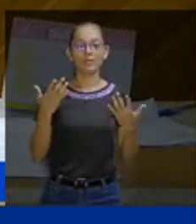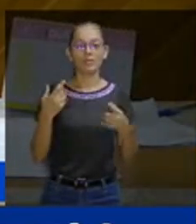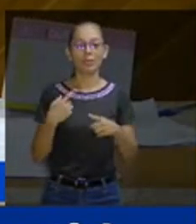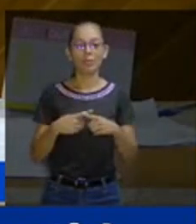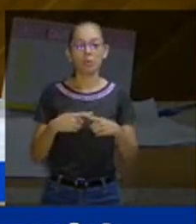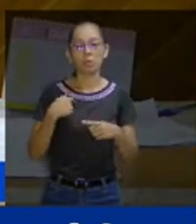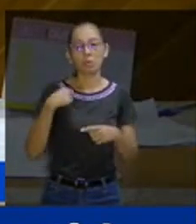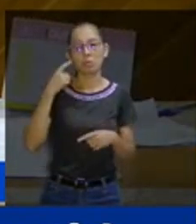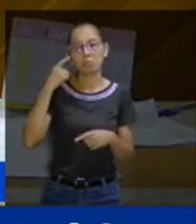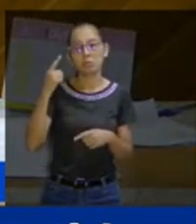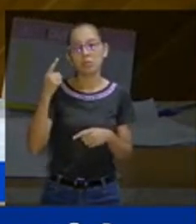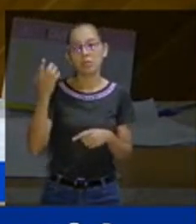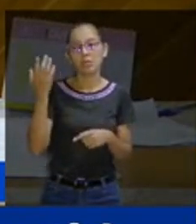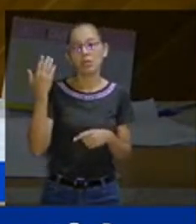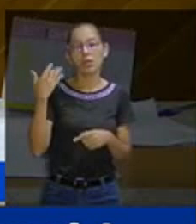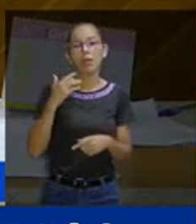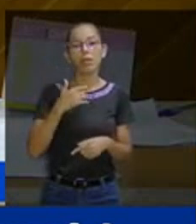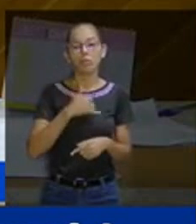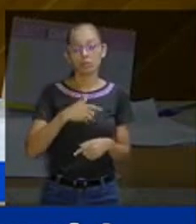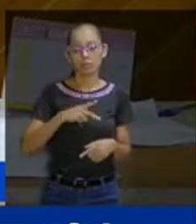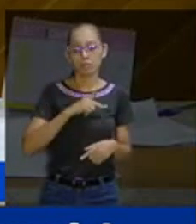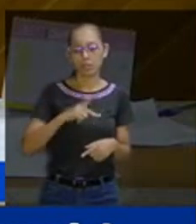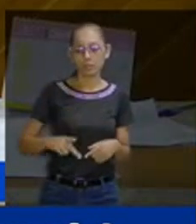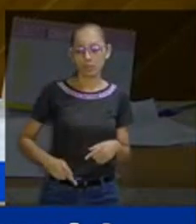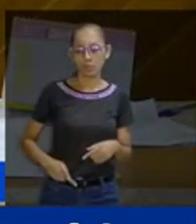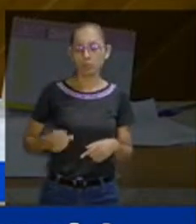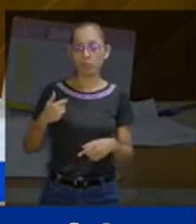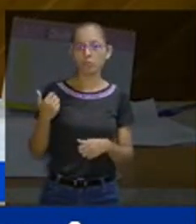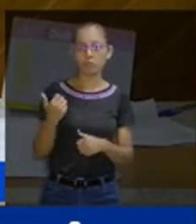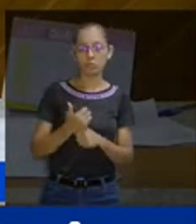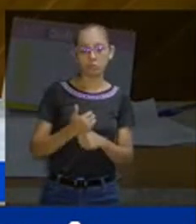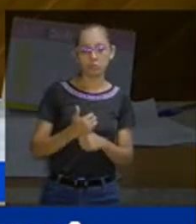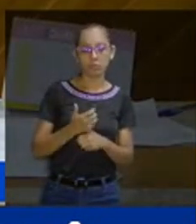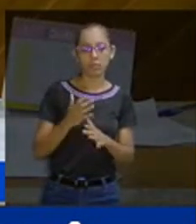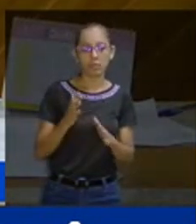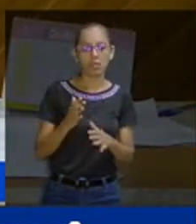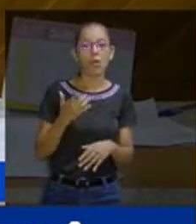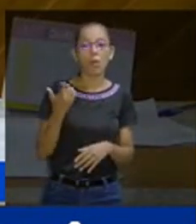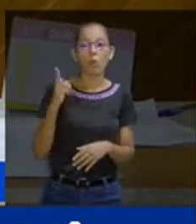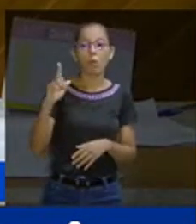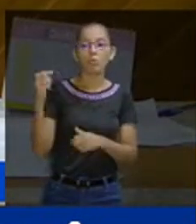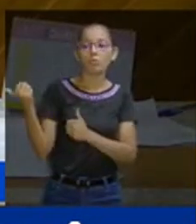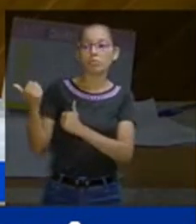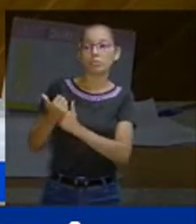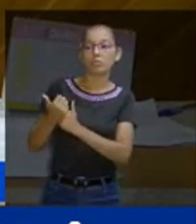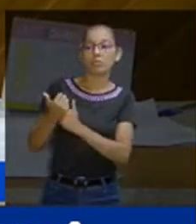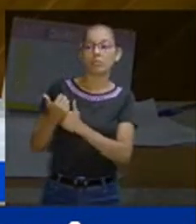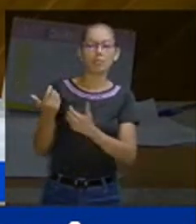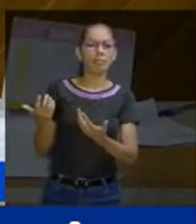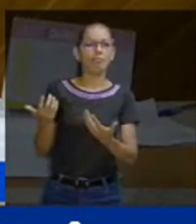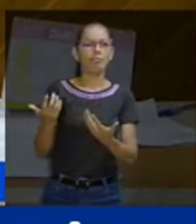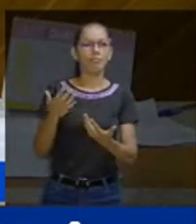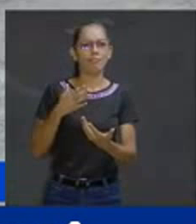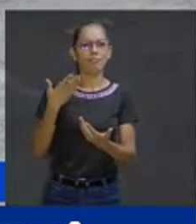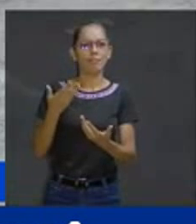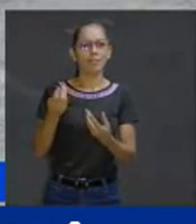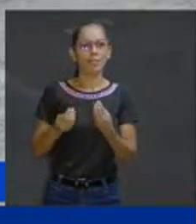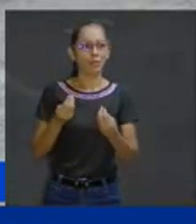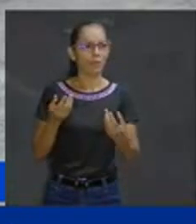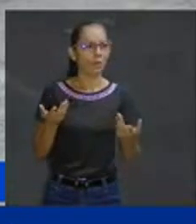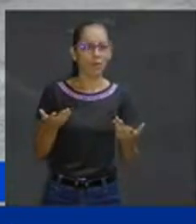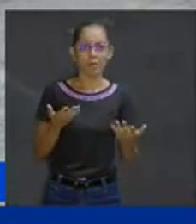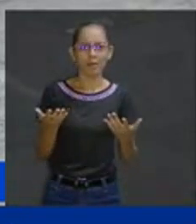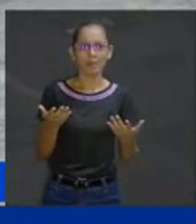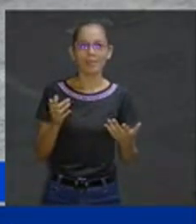presidência, automaticamente o desembargador assumiria a corregedoria. Mas minha surpresa foi que o nosso regimento mesmo